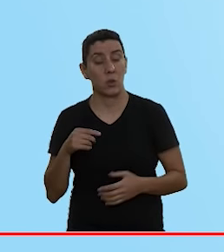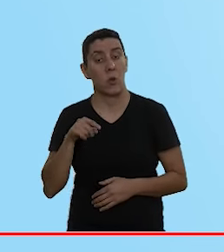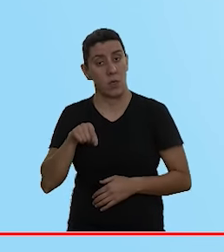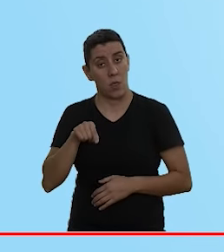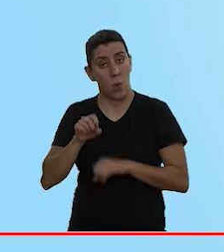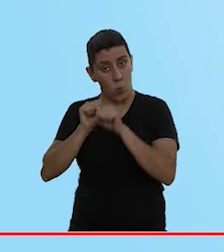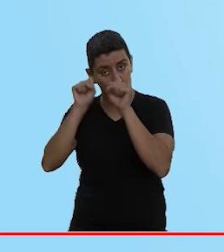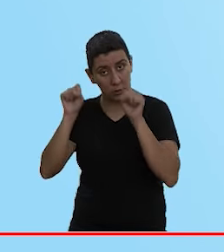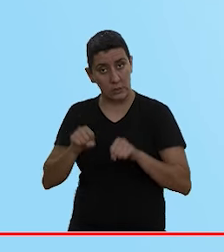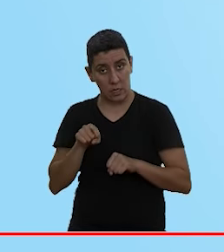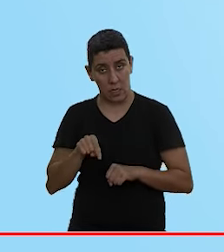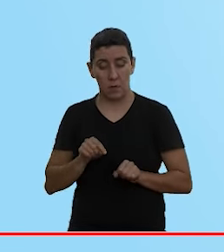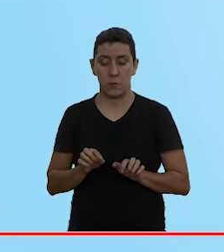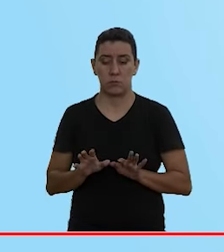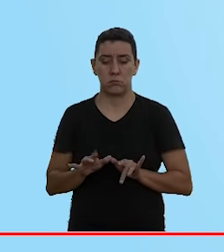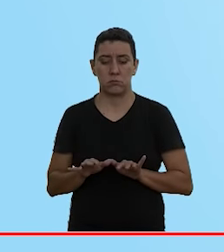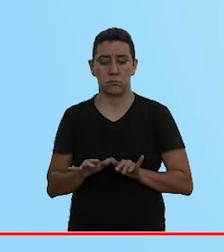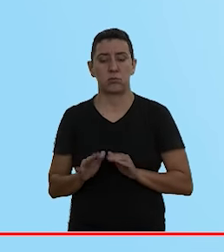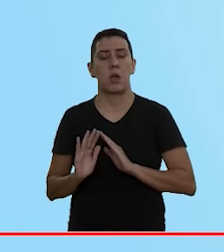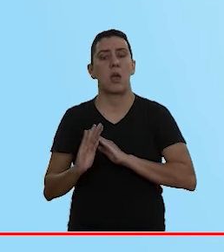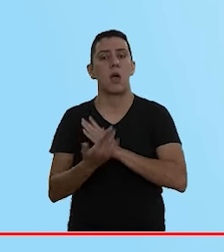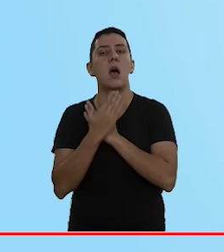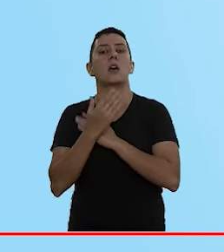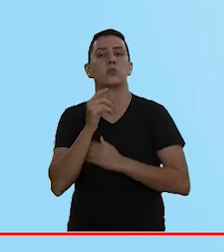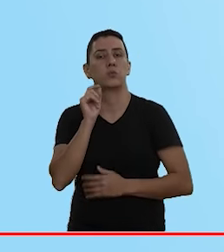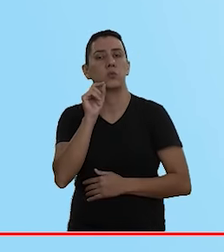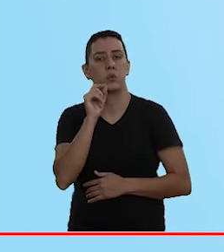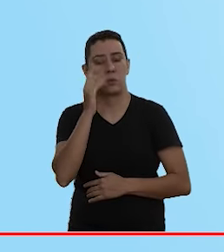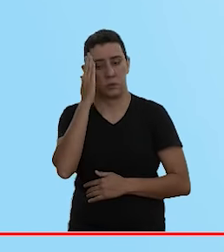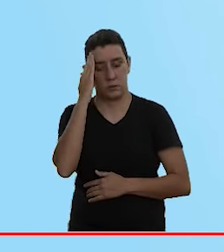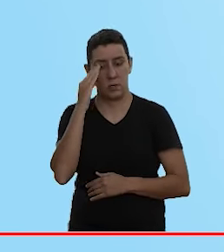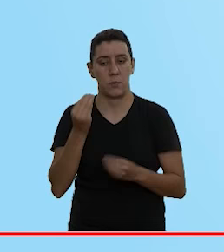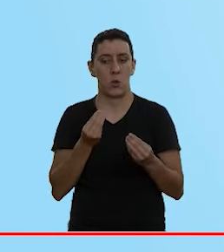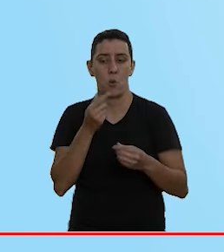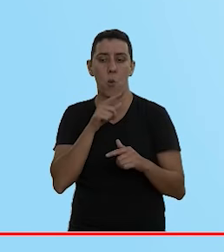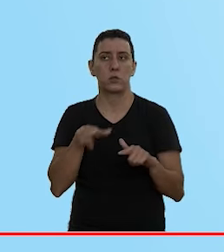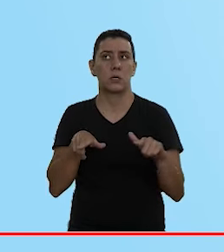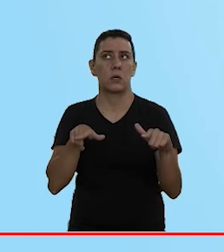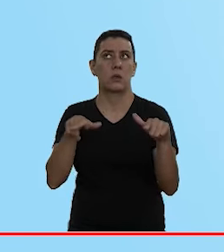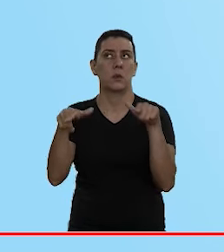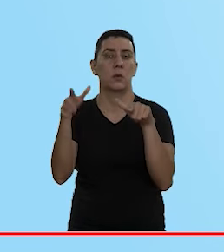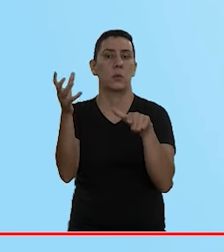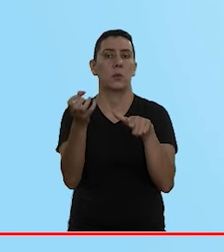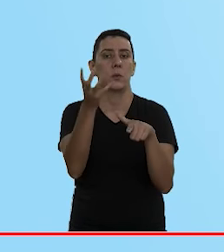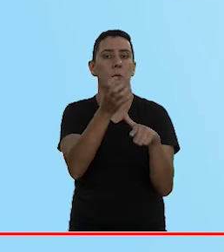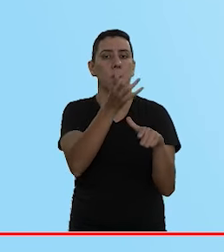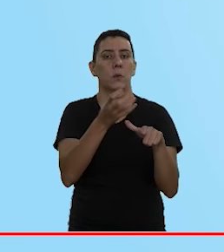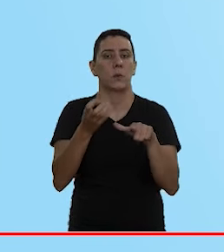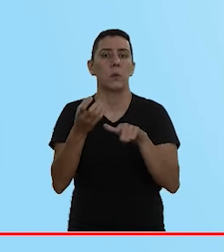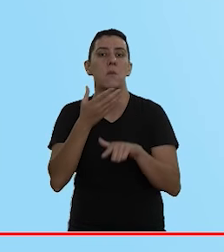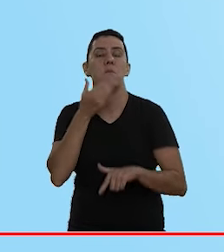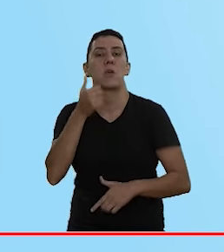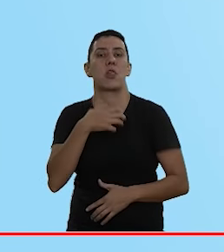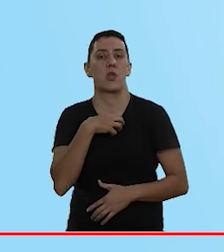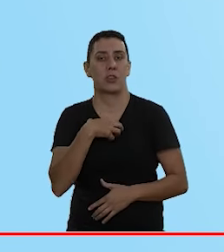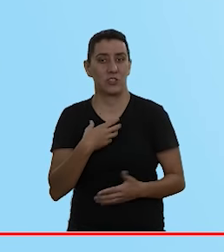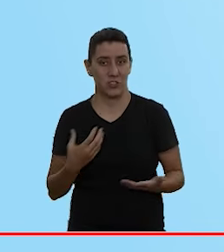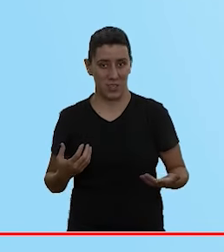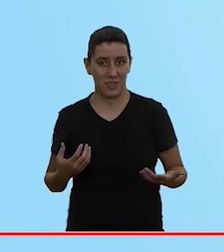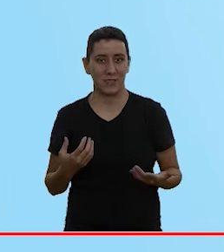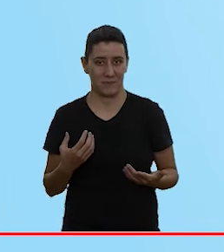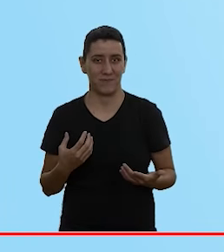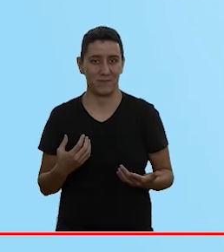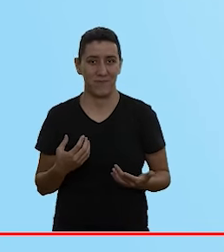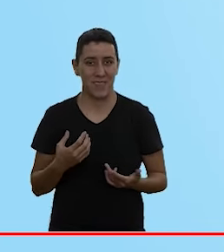com que você tenha mais geração de energia, porque como a gente observou anteriormente, né? Quando a gente